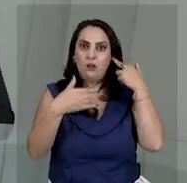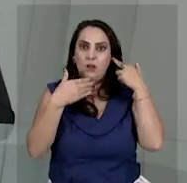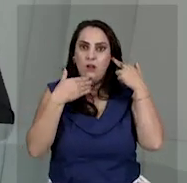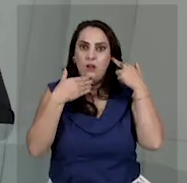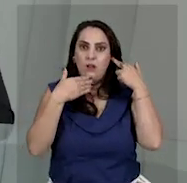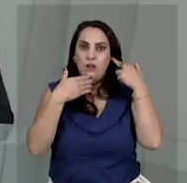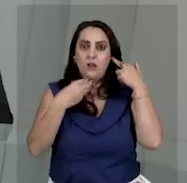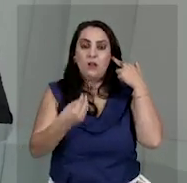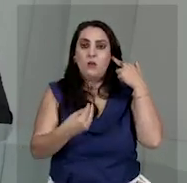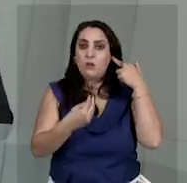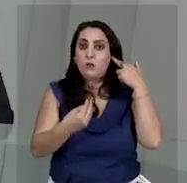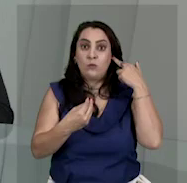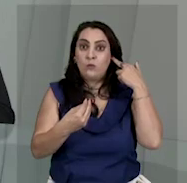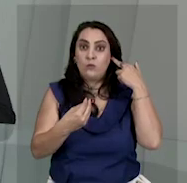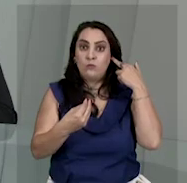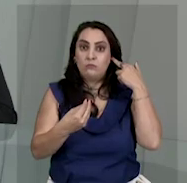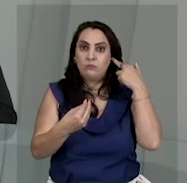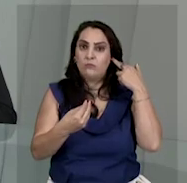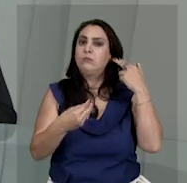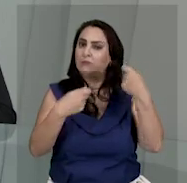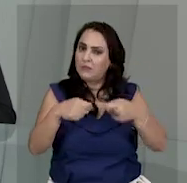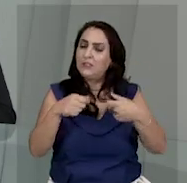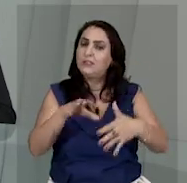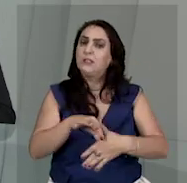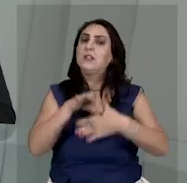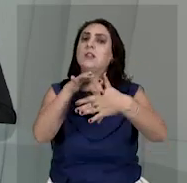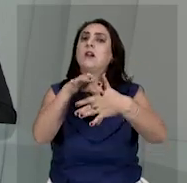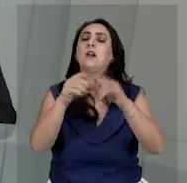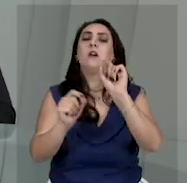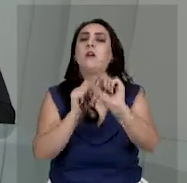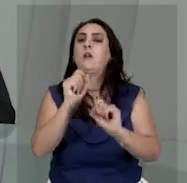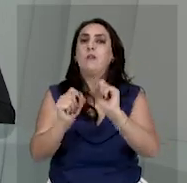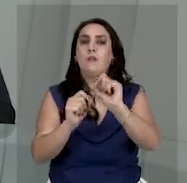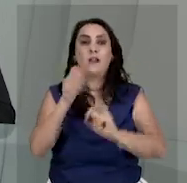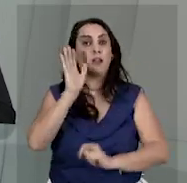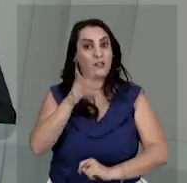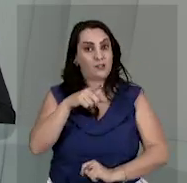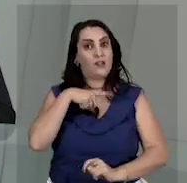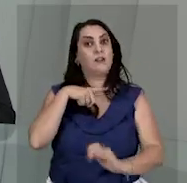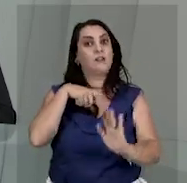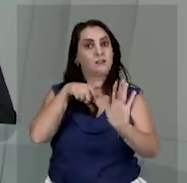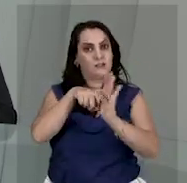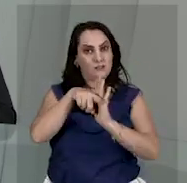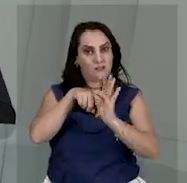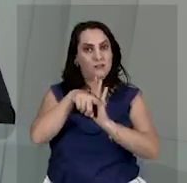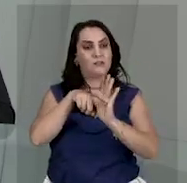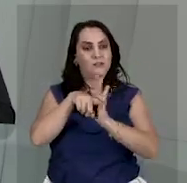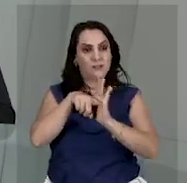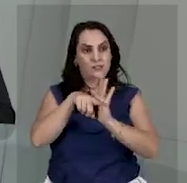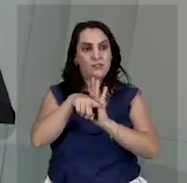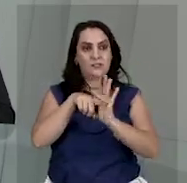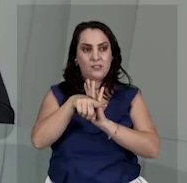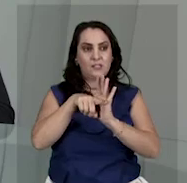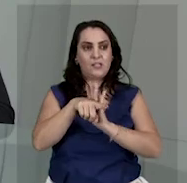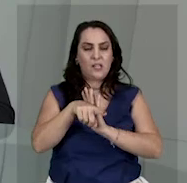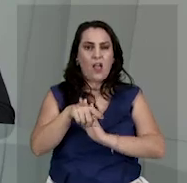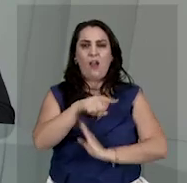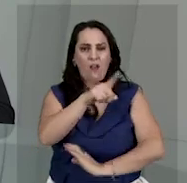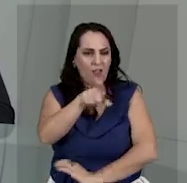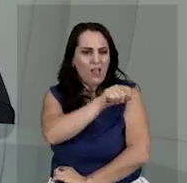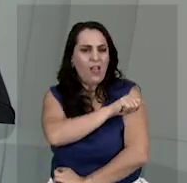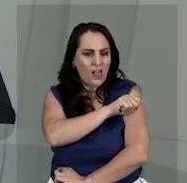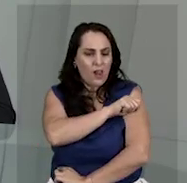eu queria até destacar aqui para você, aluno, que já tem pesquisa dizendo que aluno que fica aí com fone